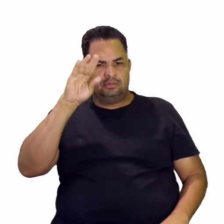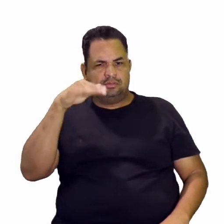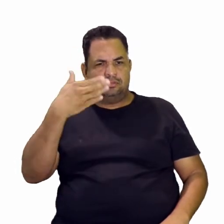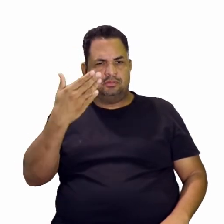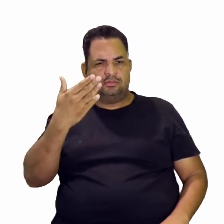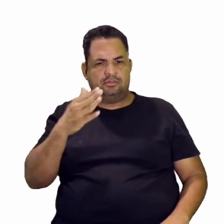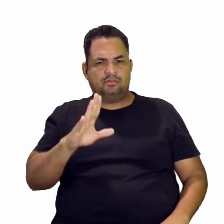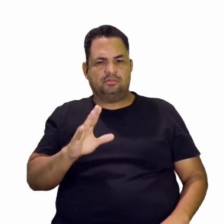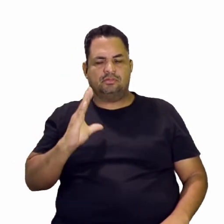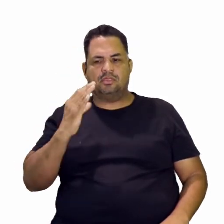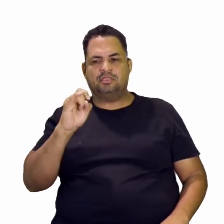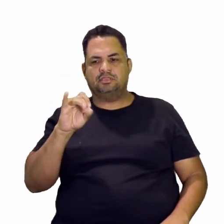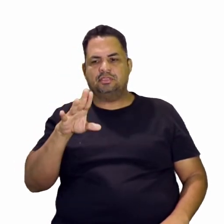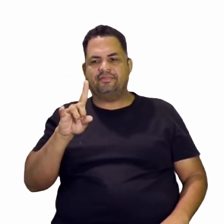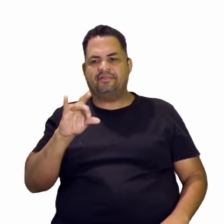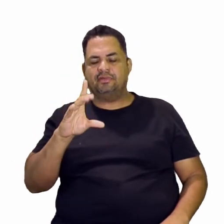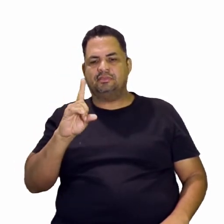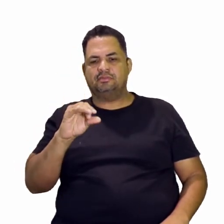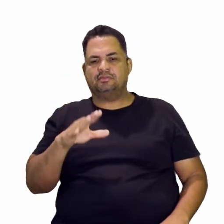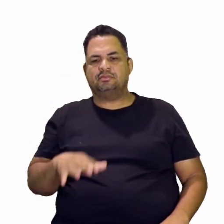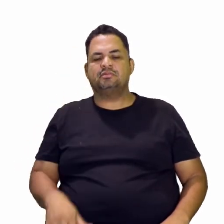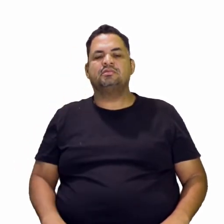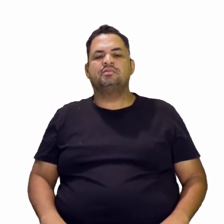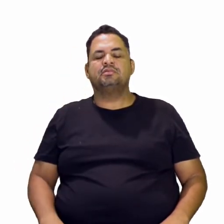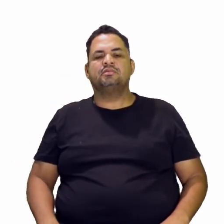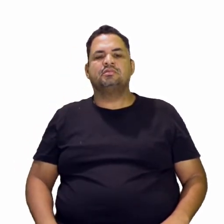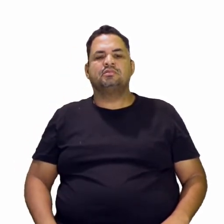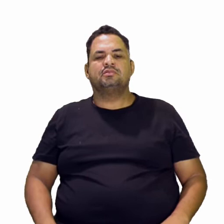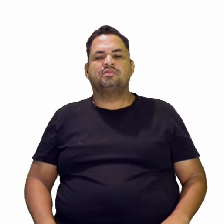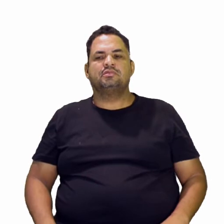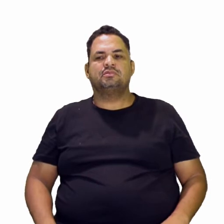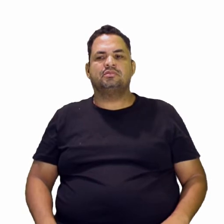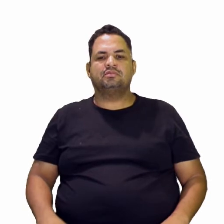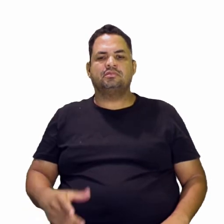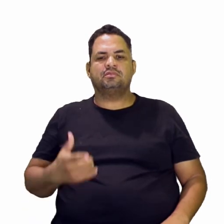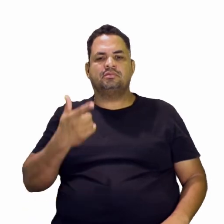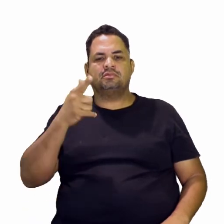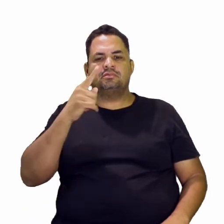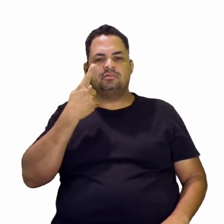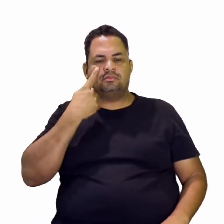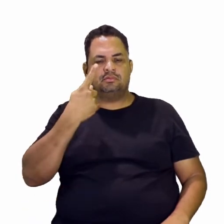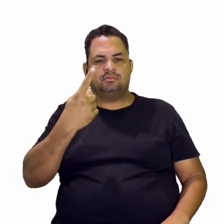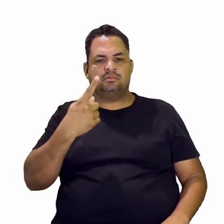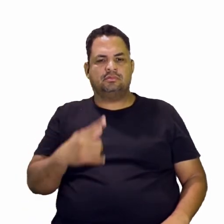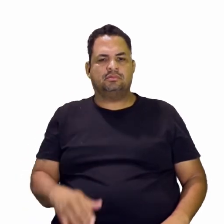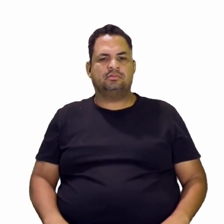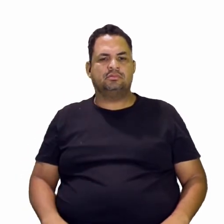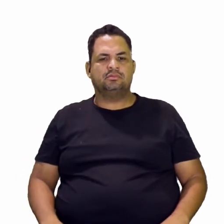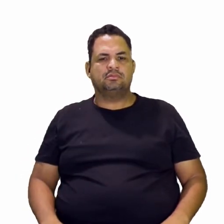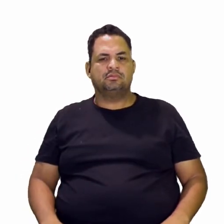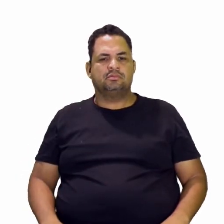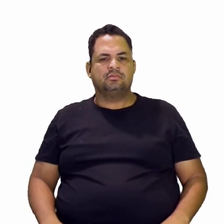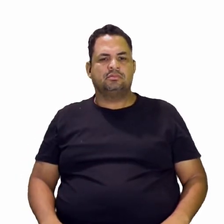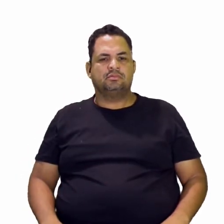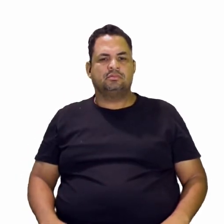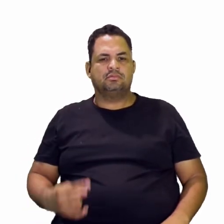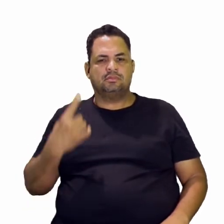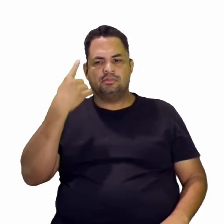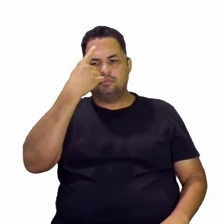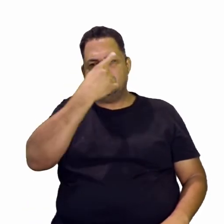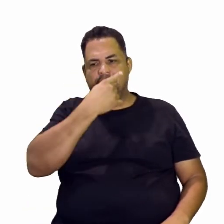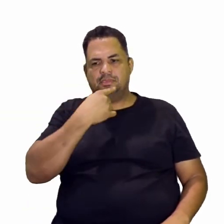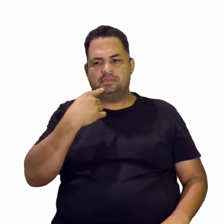lá dos coacervados, né? Tem os mesmos nomes lá? Pois é. Então, aqui você consegue visualizar, ó, as cabeças, deixa eu